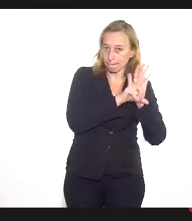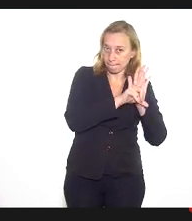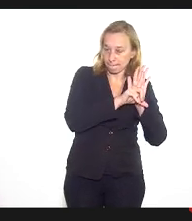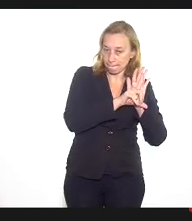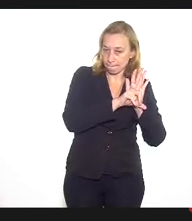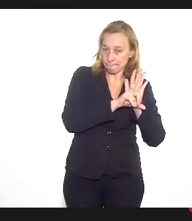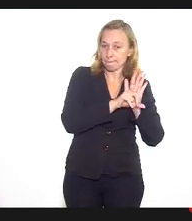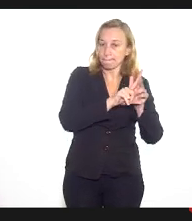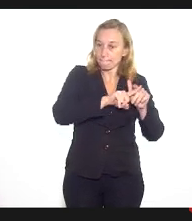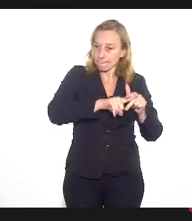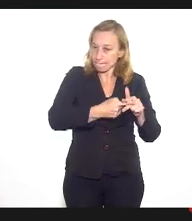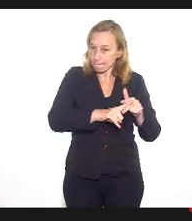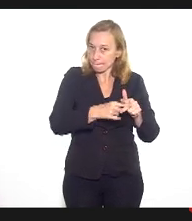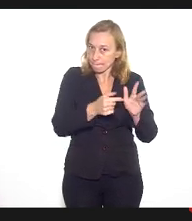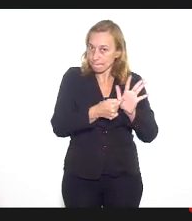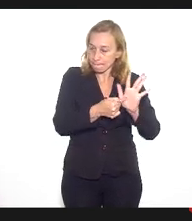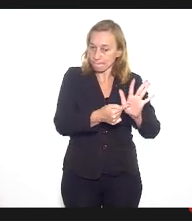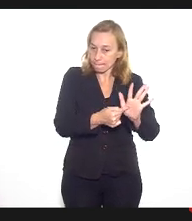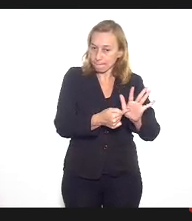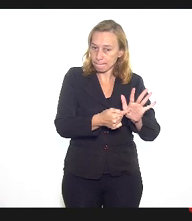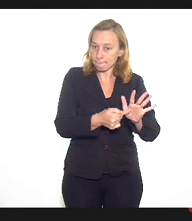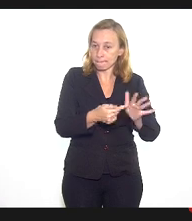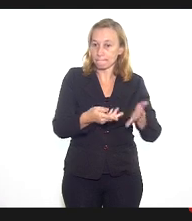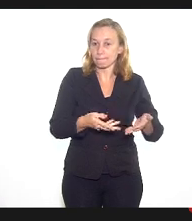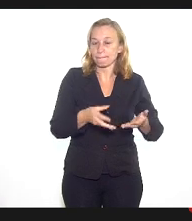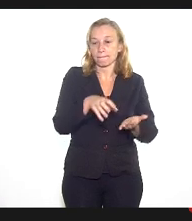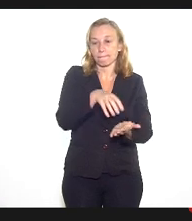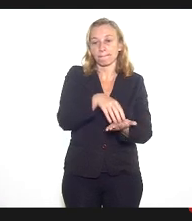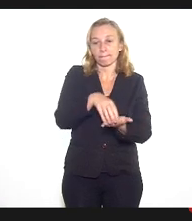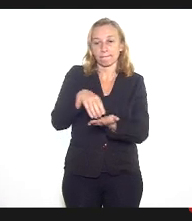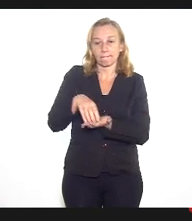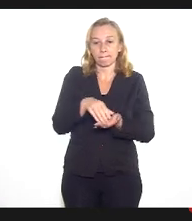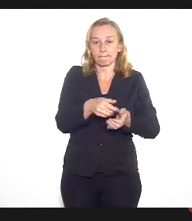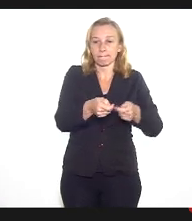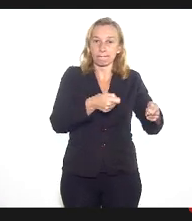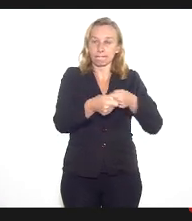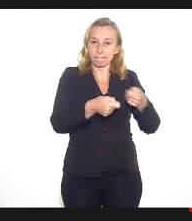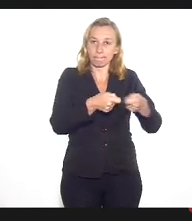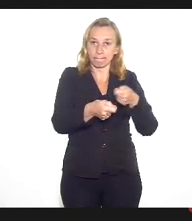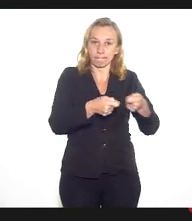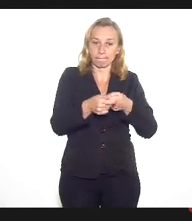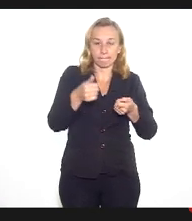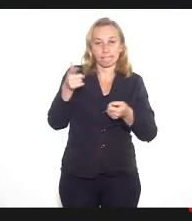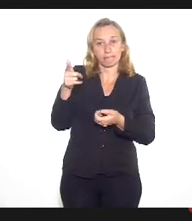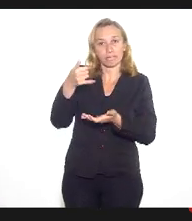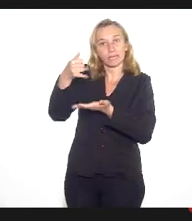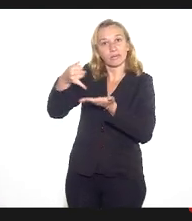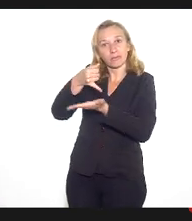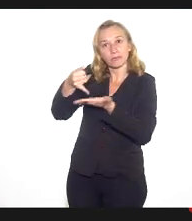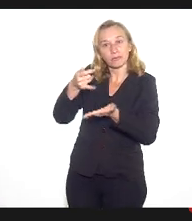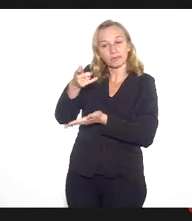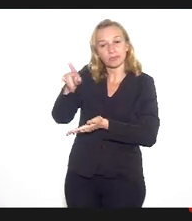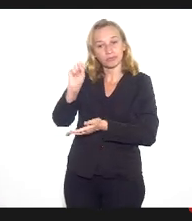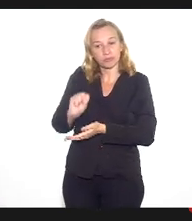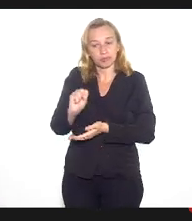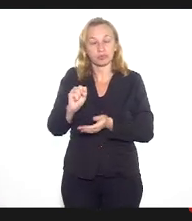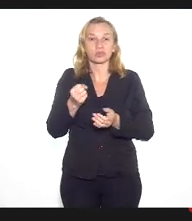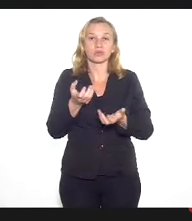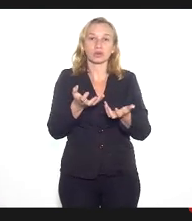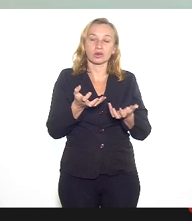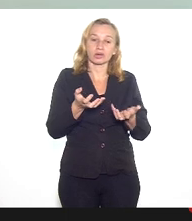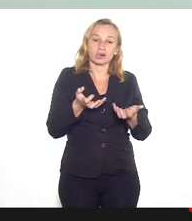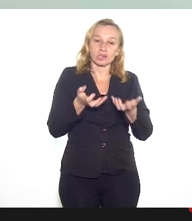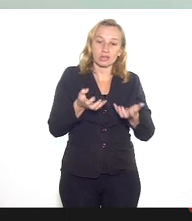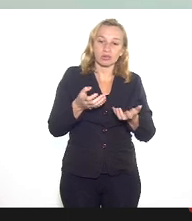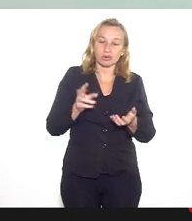a regulamentação aí estabelecidas pelos órgãos reguladores do setor, né, de óleo. A gente, com certeza, preza pela transparência e a